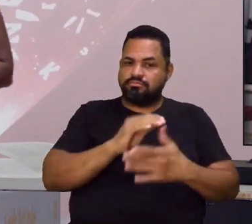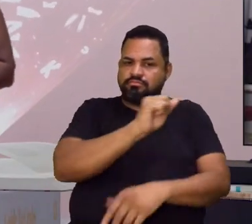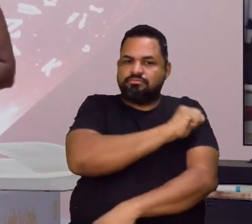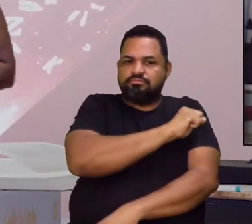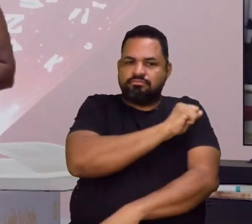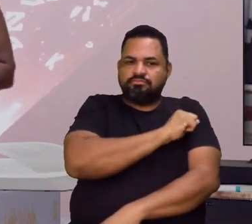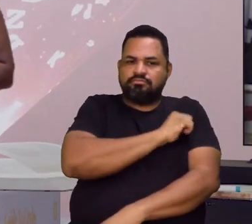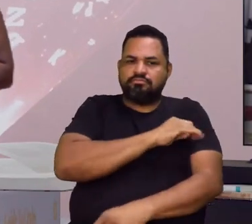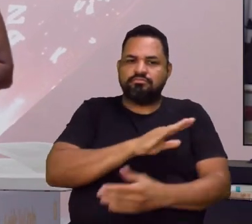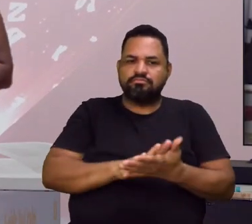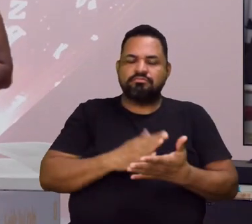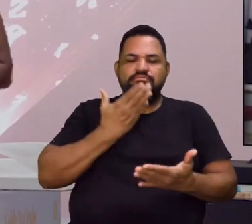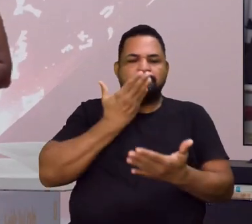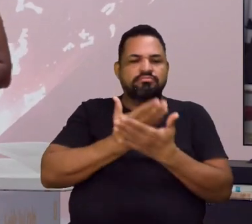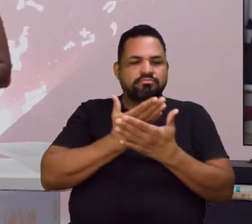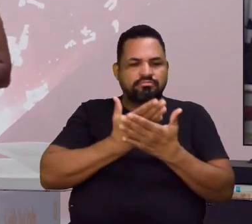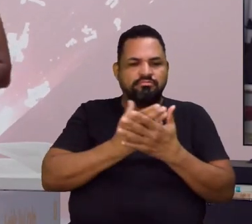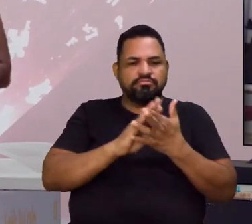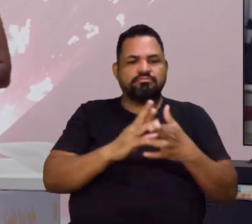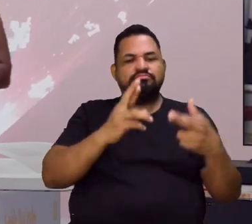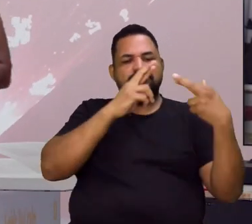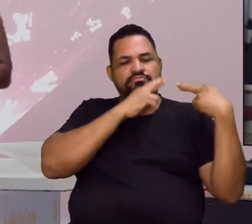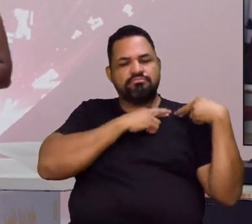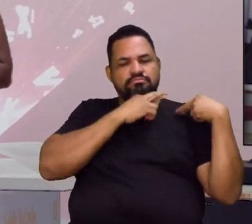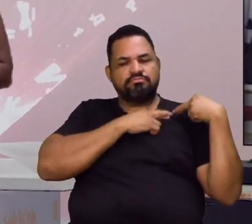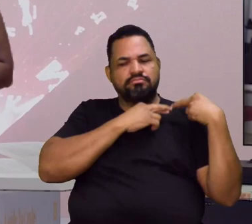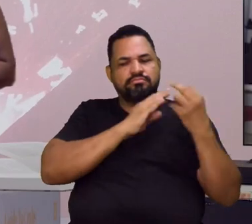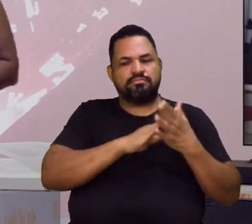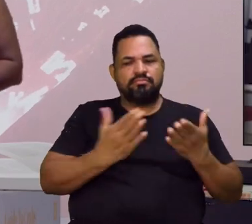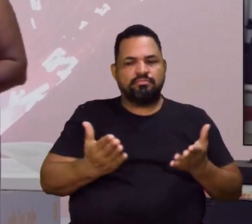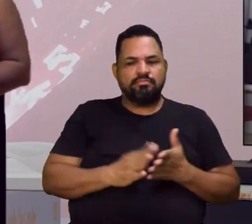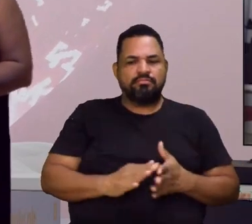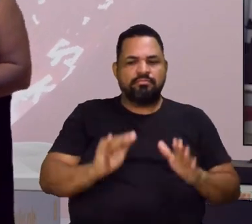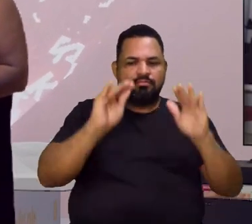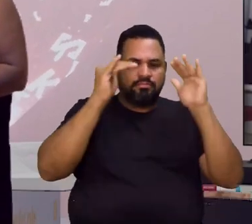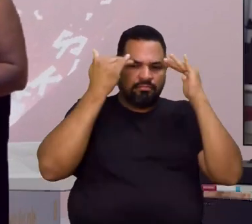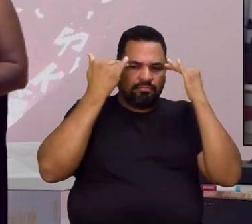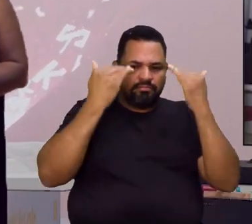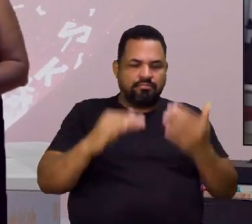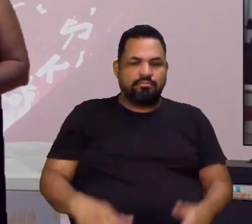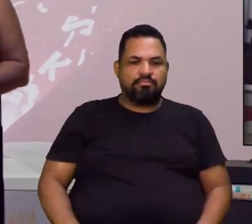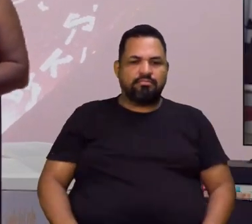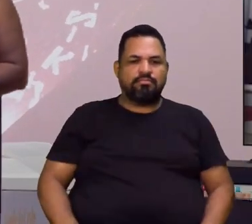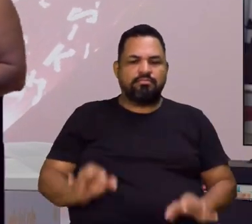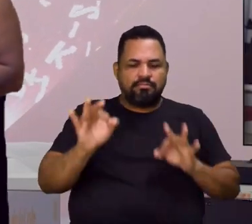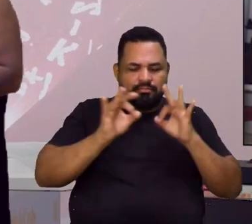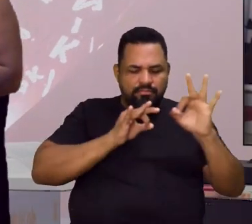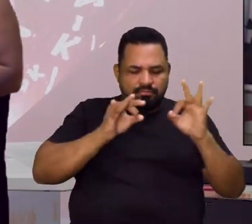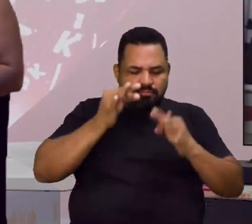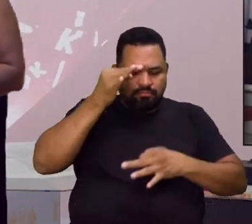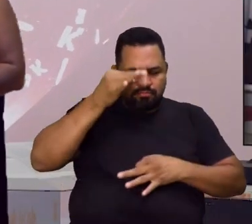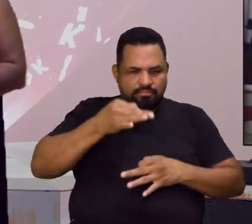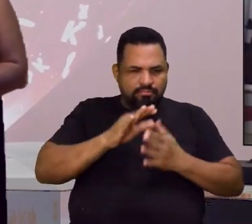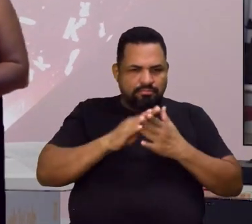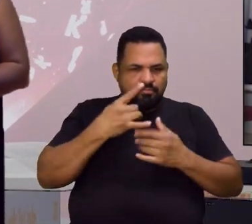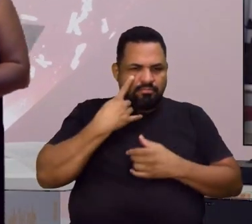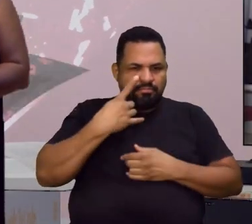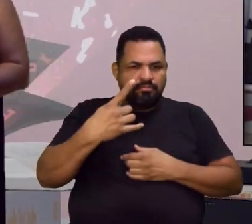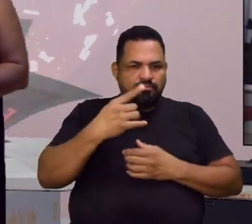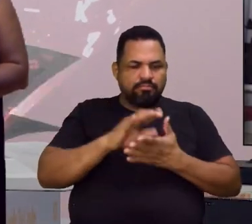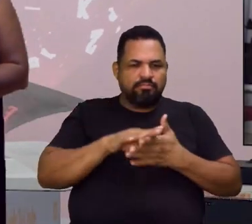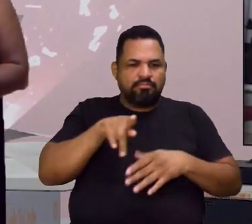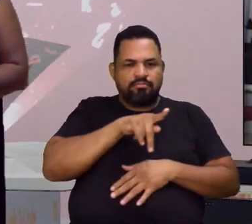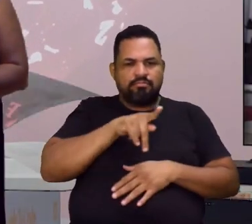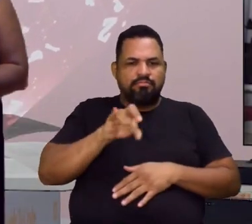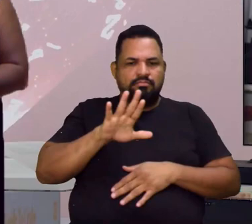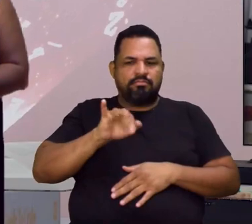da NASA, estuda, é responsável. Então, só atenção, concentrados e observa o que a professora